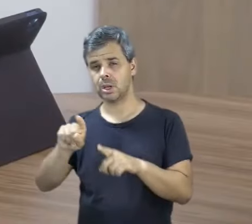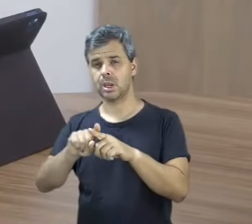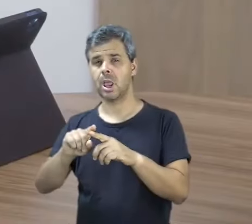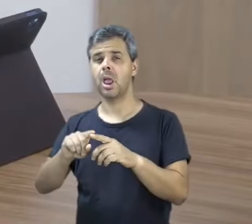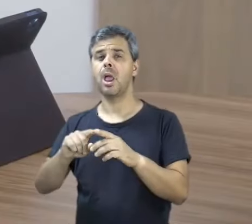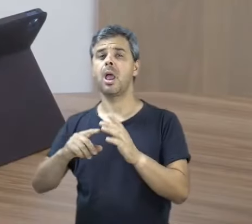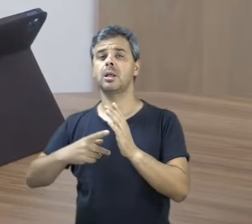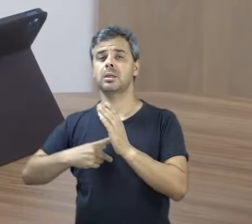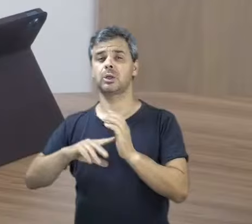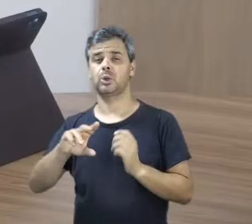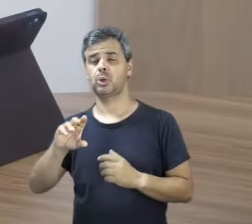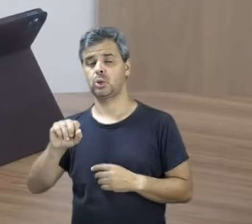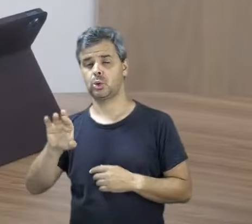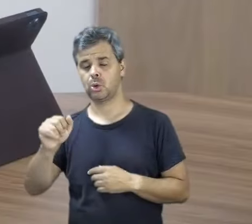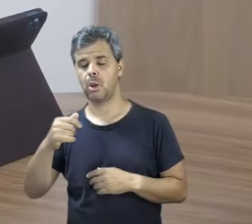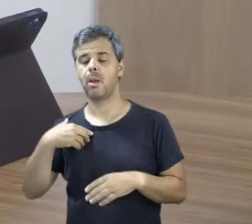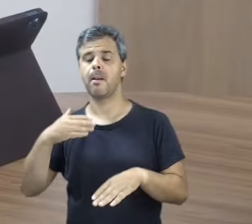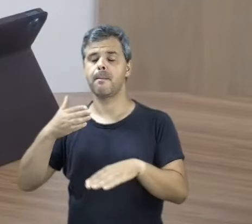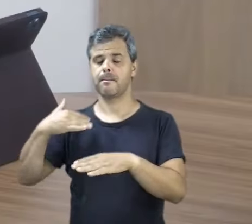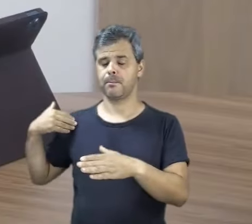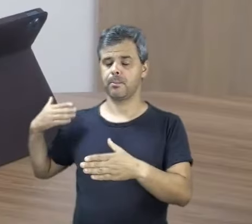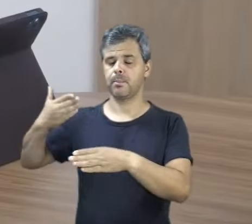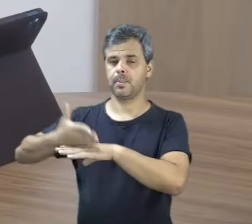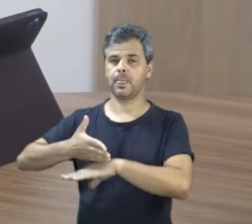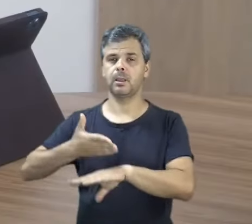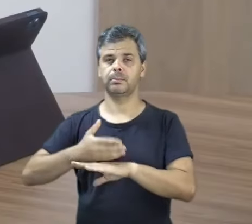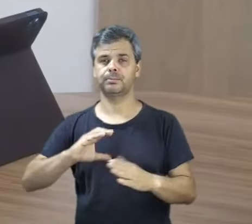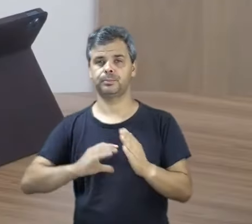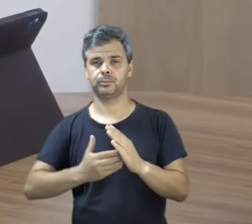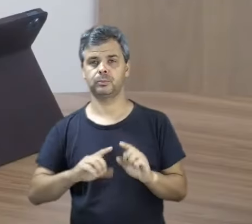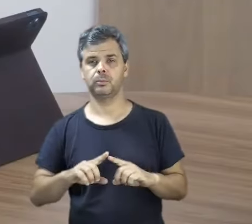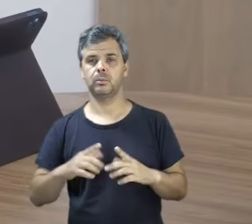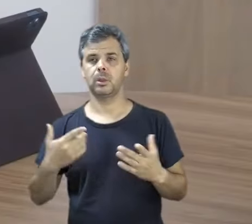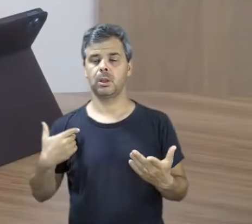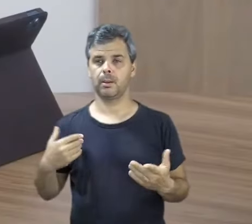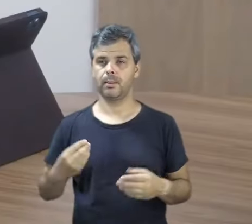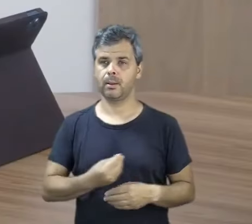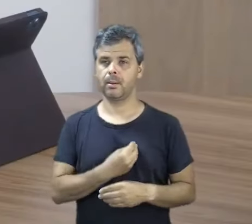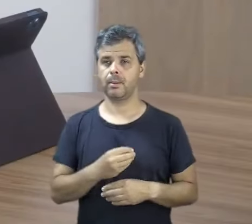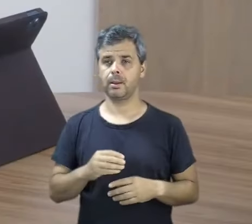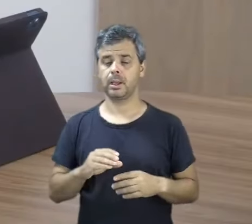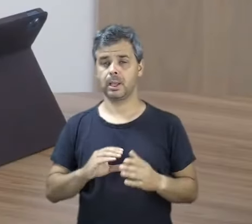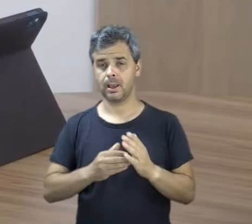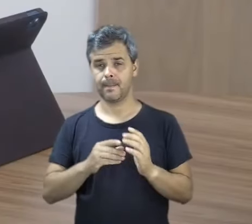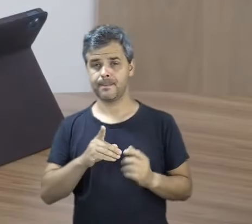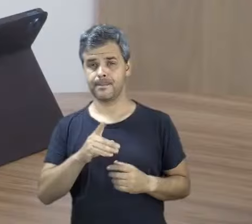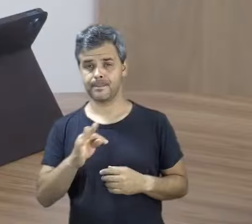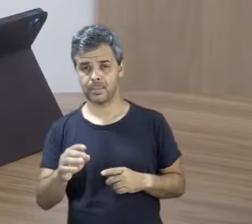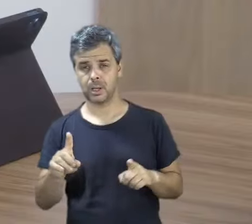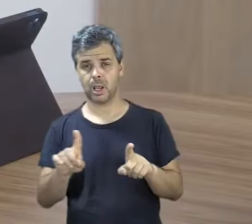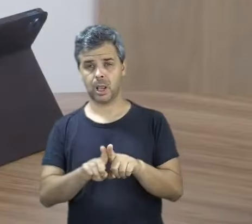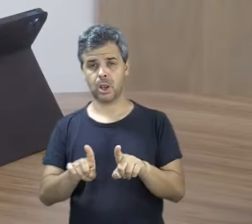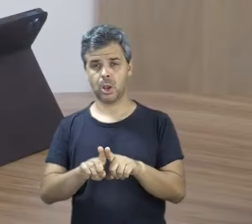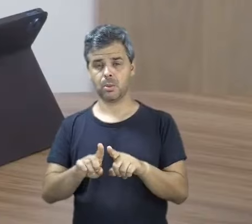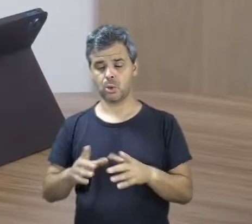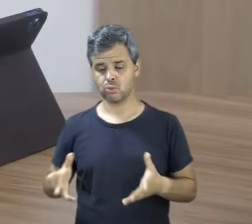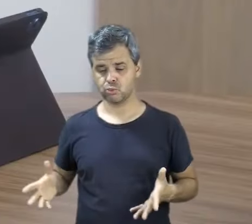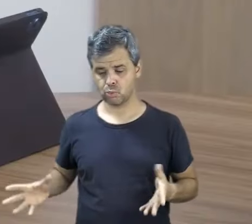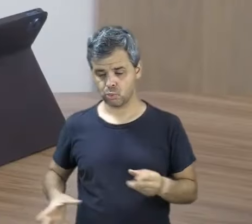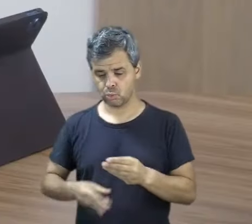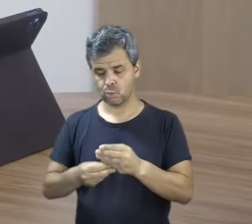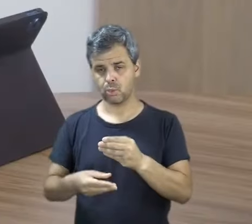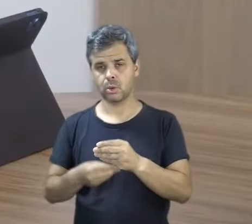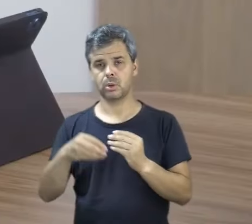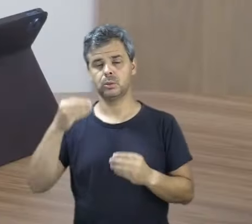estão atuando, mas vem dessa trajetória partidária, né? Vem dessa trajetória petista e traz esse acúmulo e